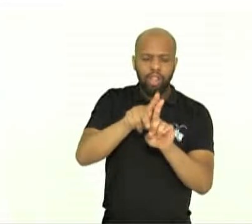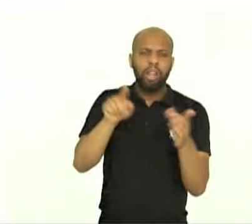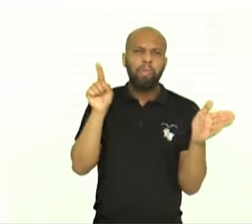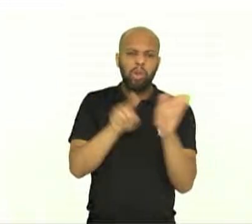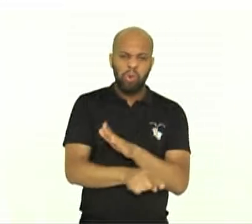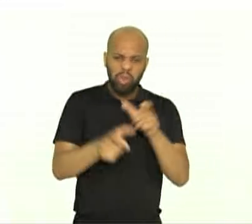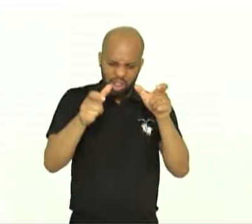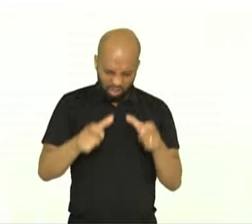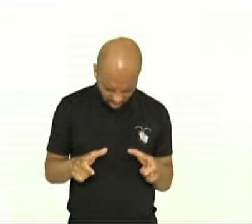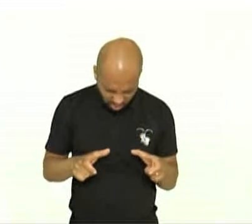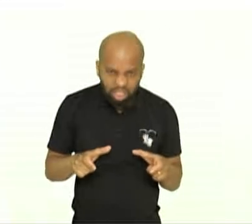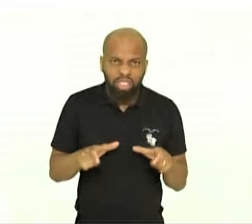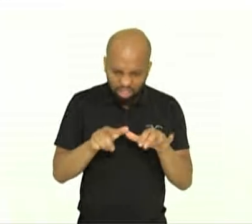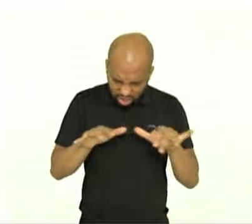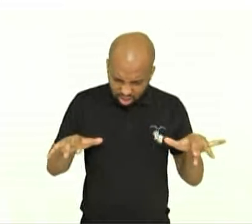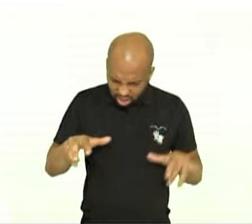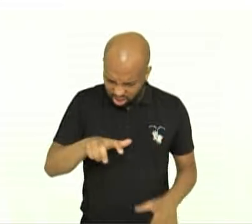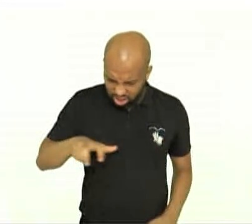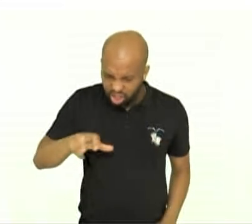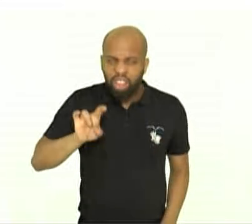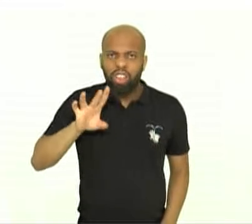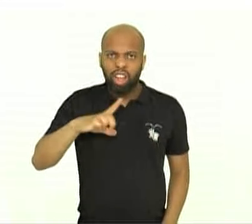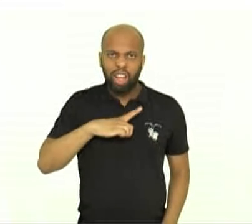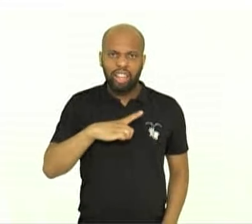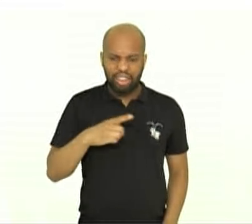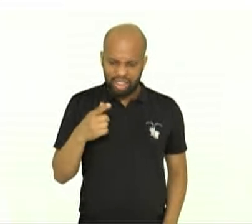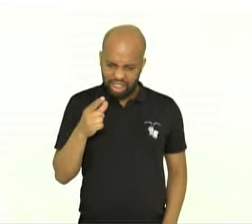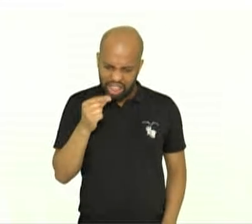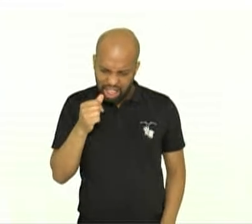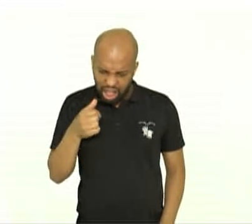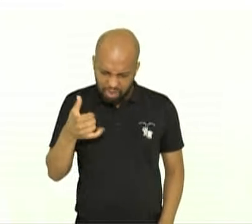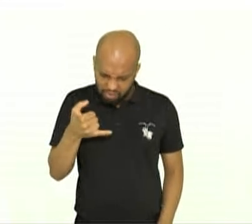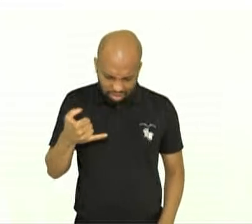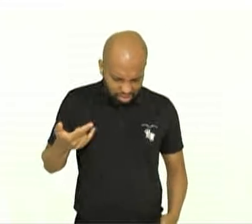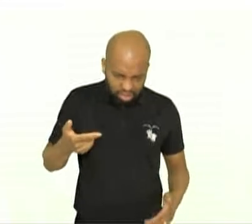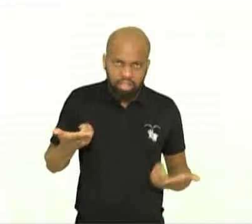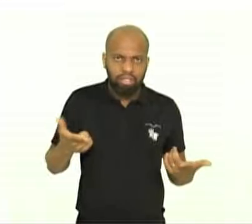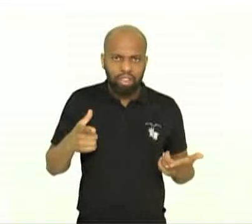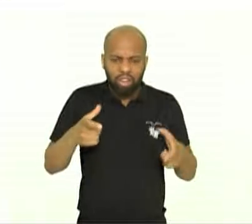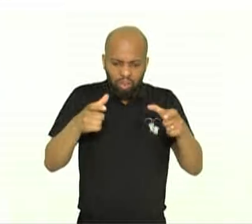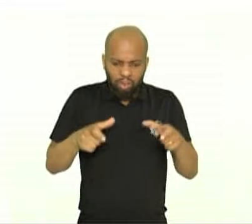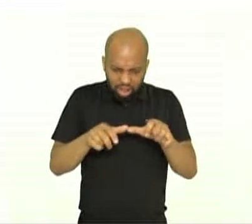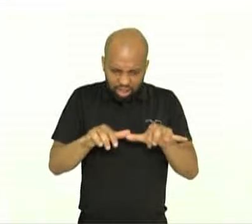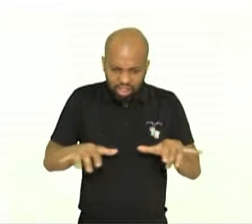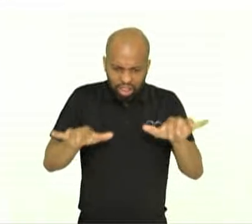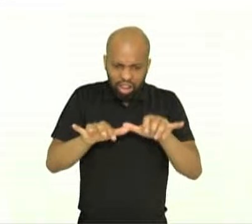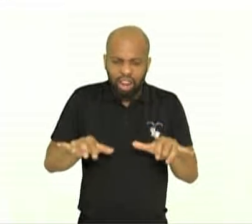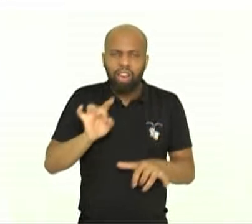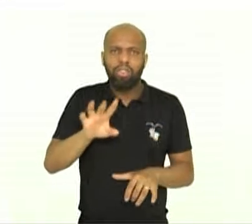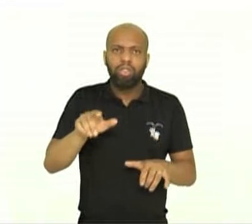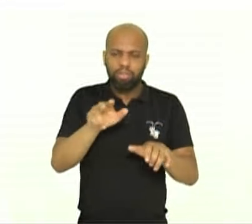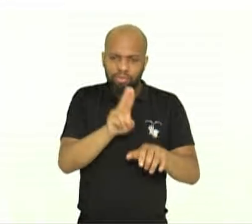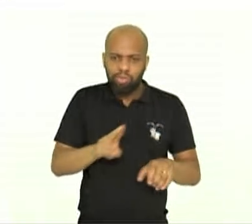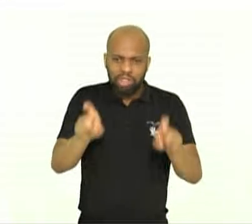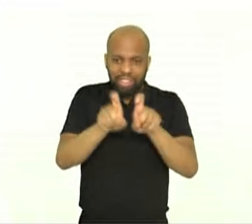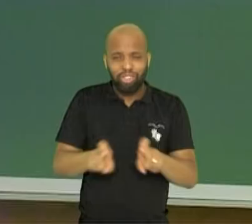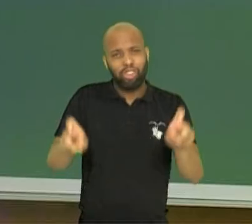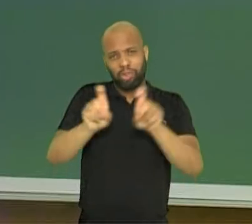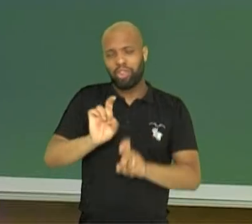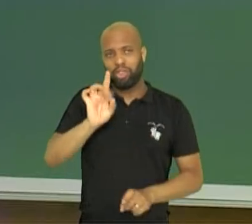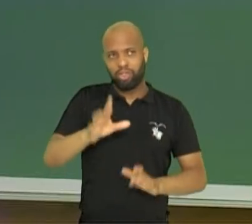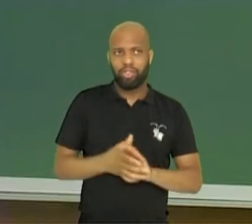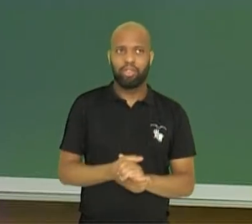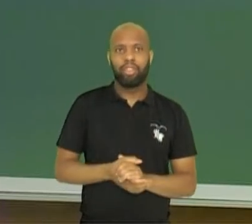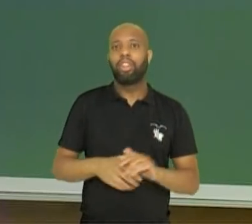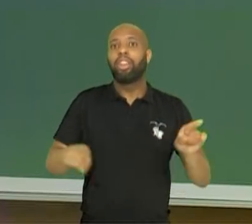e o mouse, ou seja, ele falou, só tem um lápis e uma folha ali, e aí ele, cadê, né, o teclado? Está tão habituado no uso dos recursos, coitado.